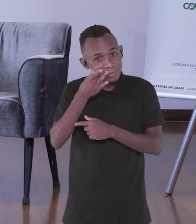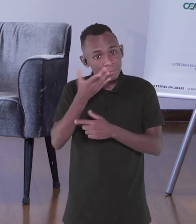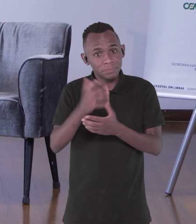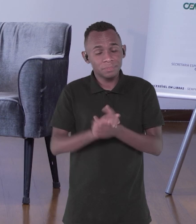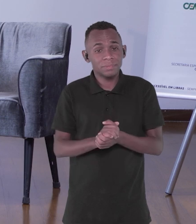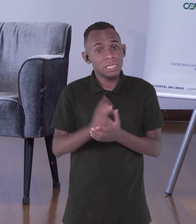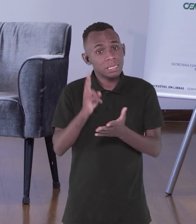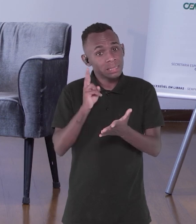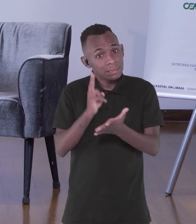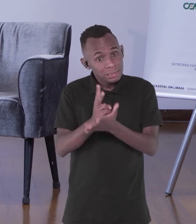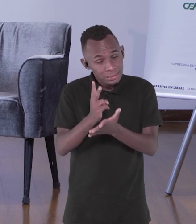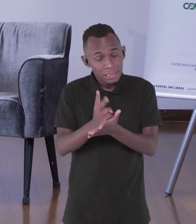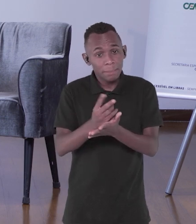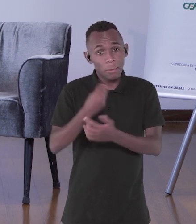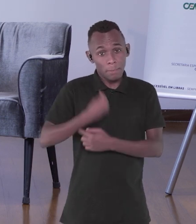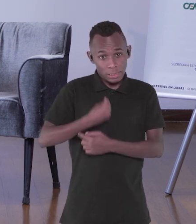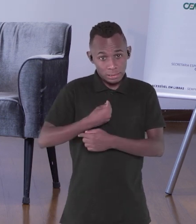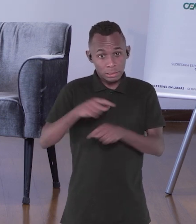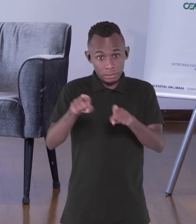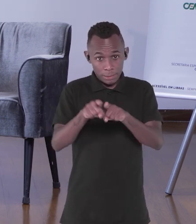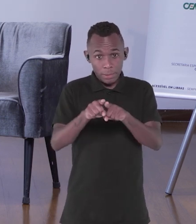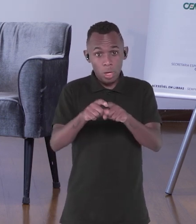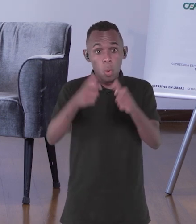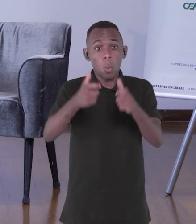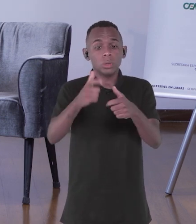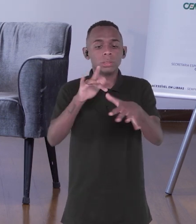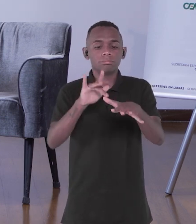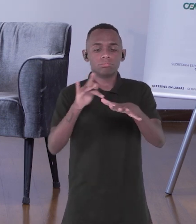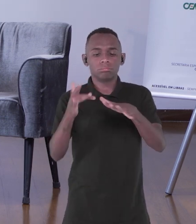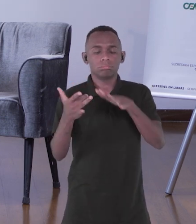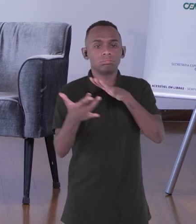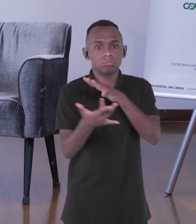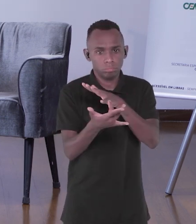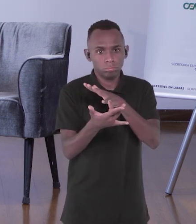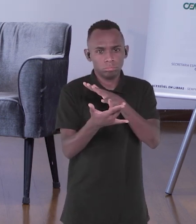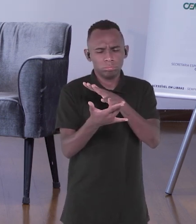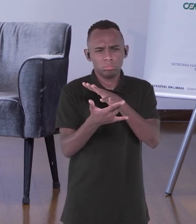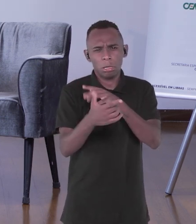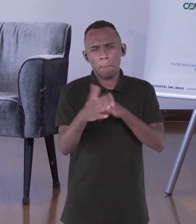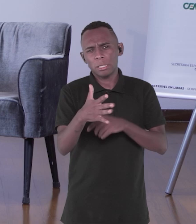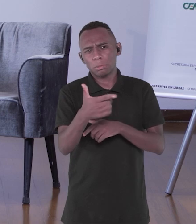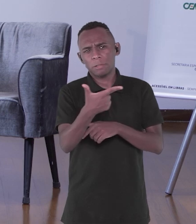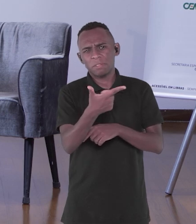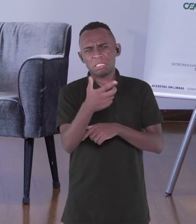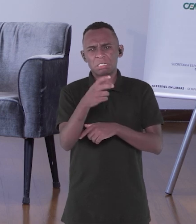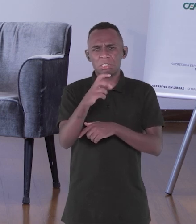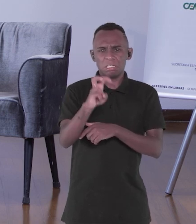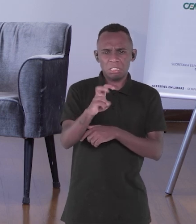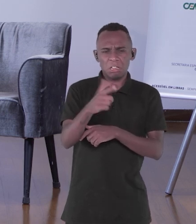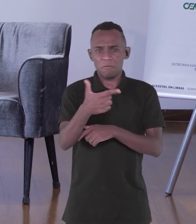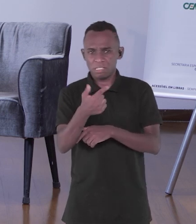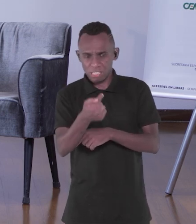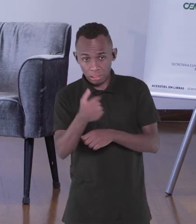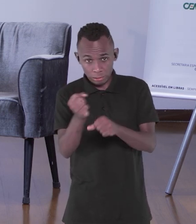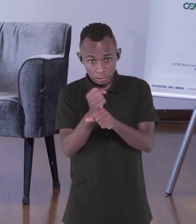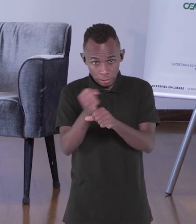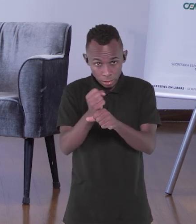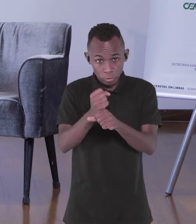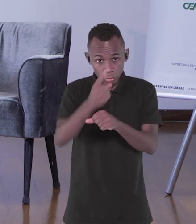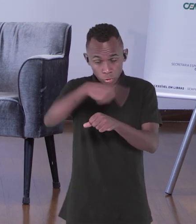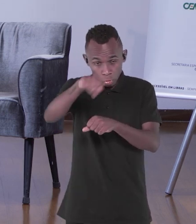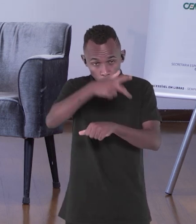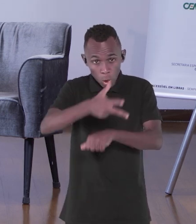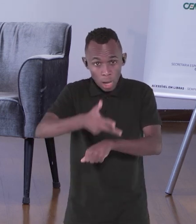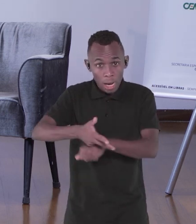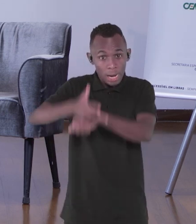E sempre presente também nas redes sociais, porque há 25 anos, cerca de 27 anos, 25, a gente grava os programas e